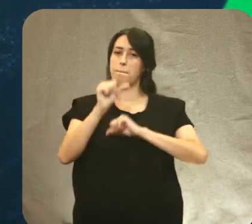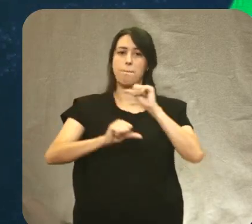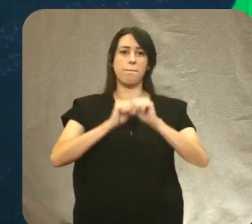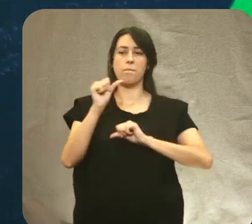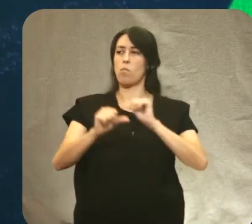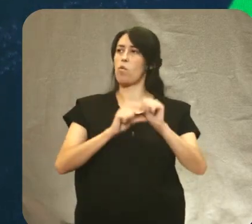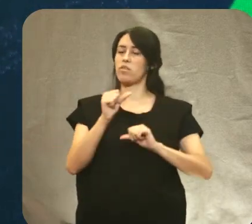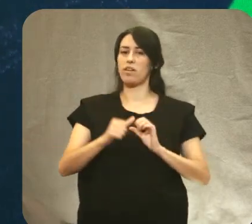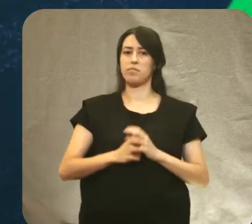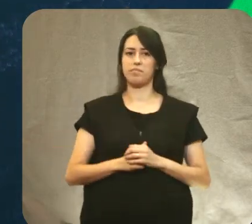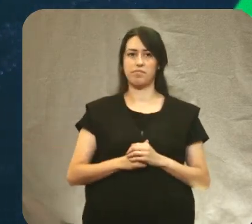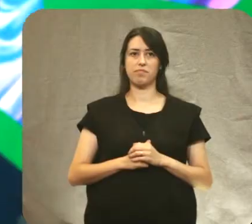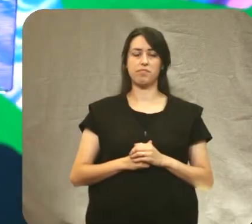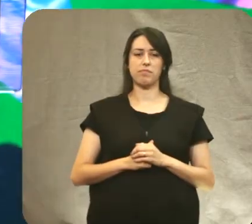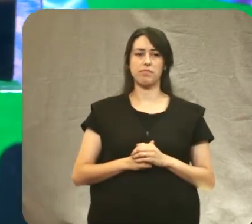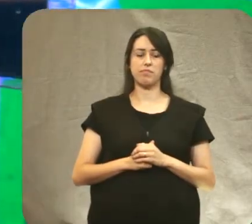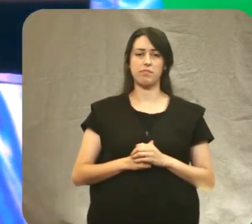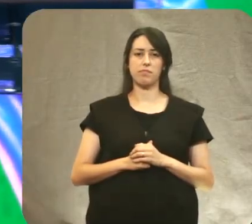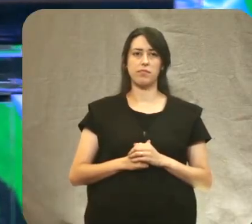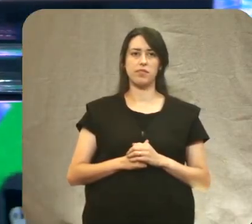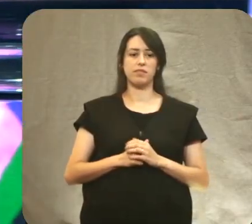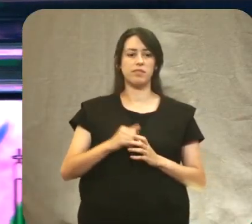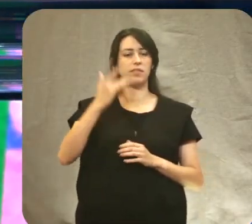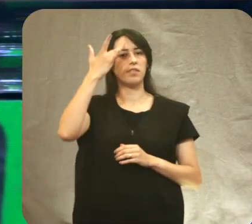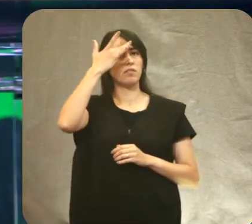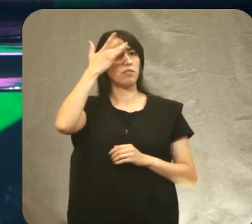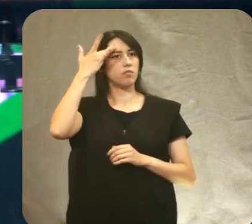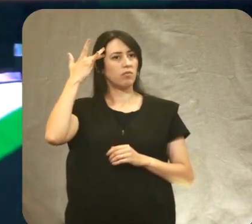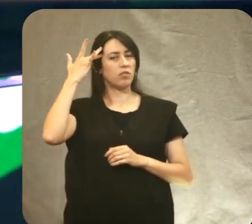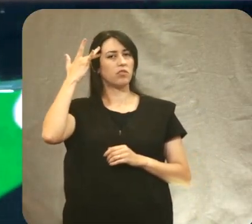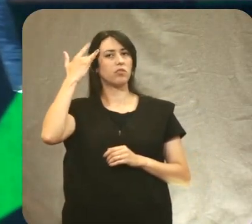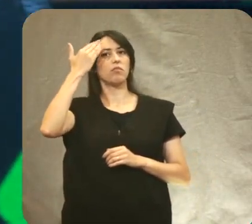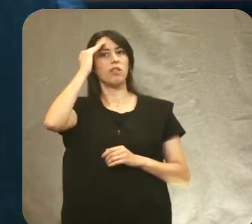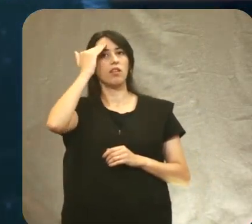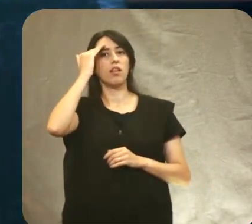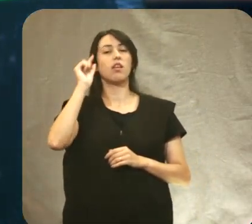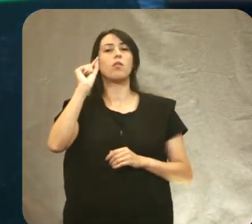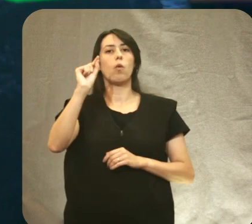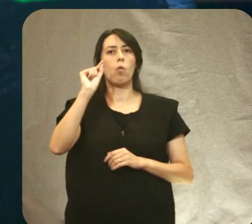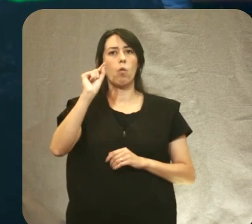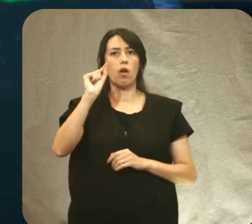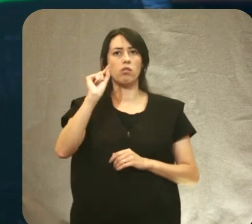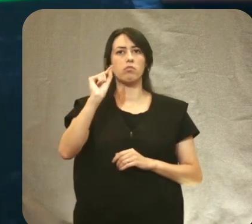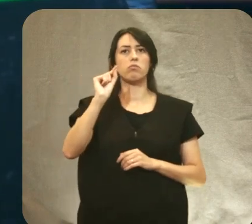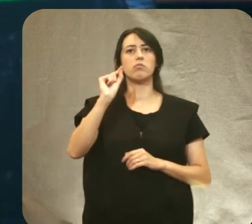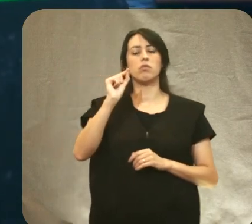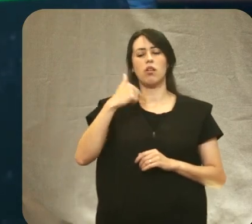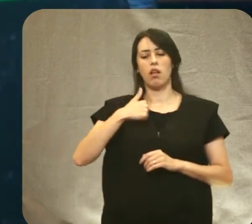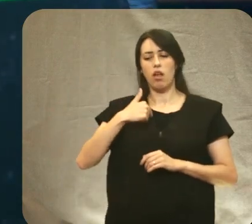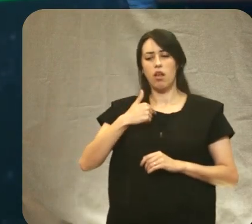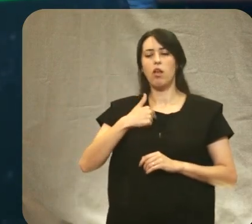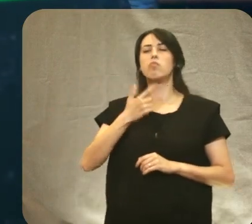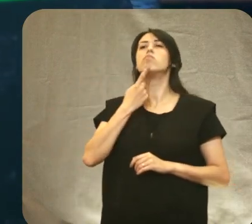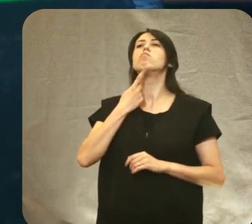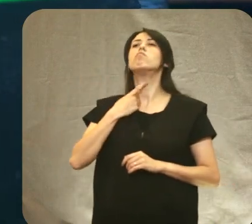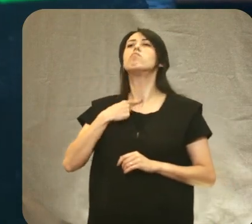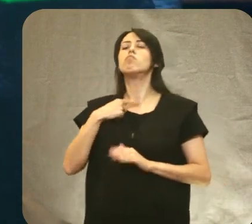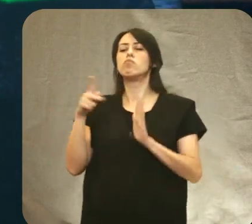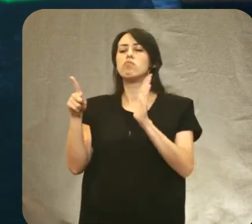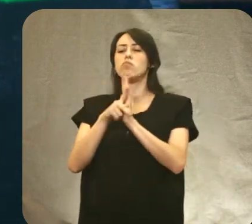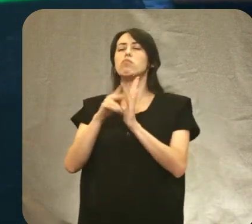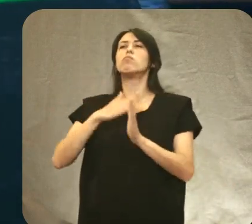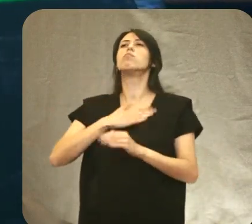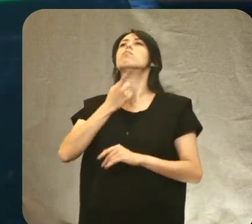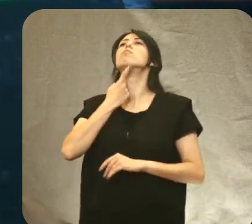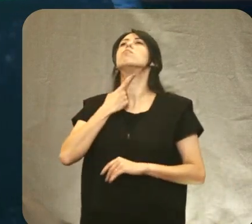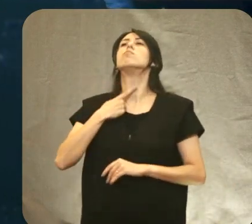As pessoas nos seguem quando elas entendem que elas não estão seguindo alguém que tem um projeto pessoal de poder e que está usando os outros. Não. A